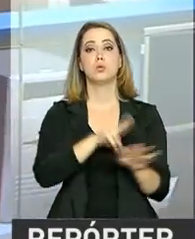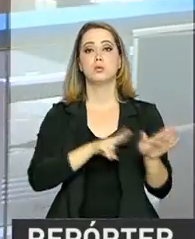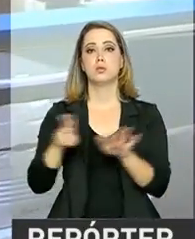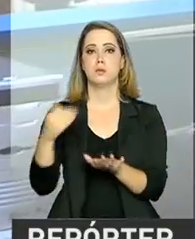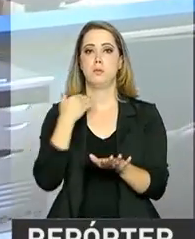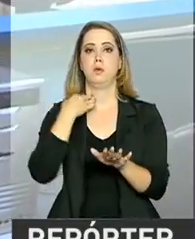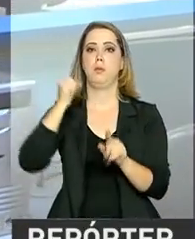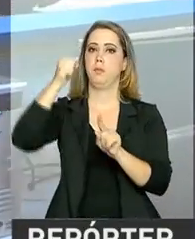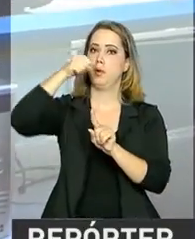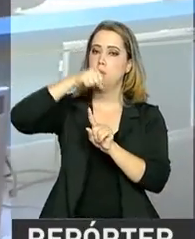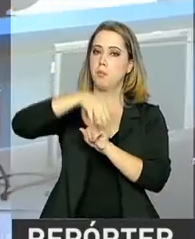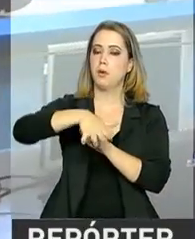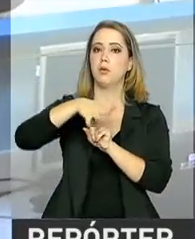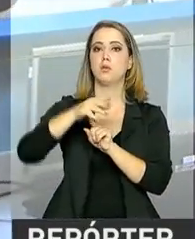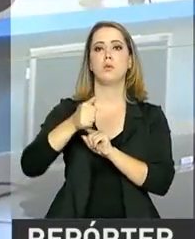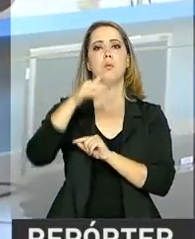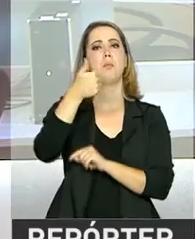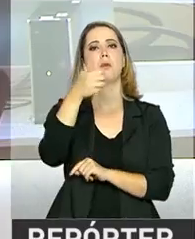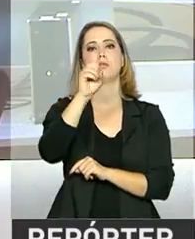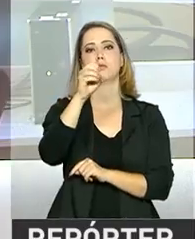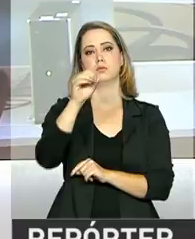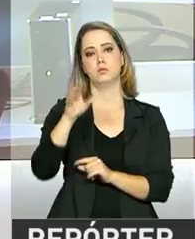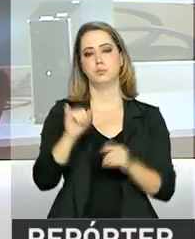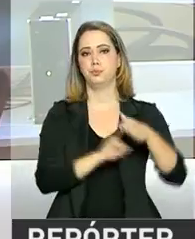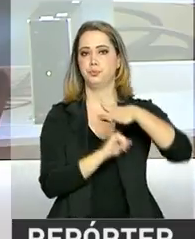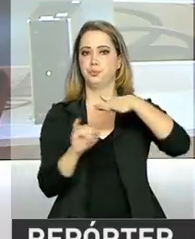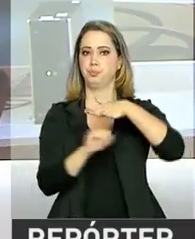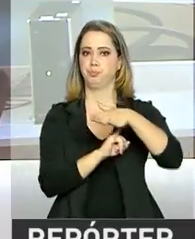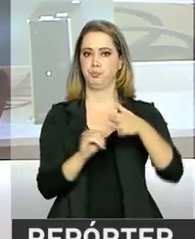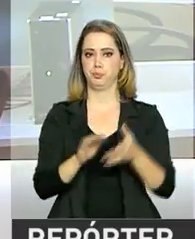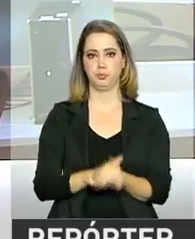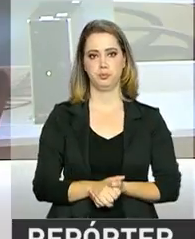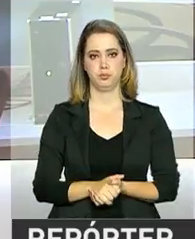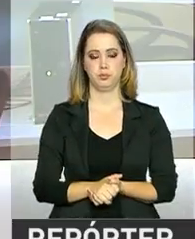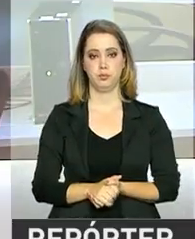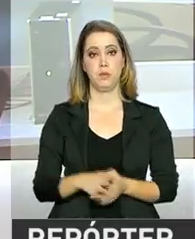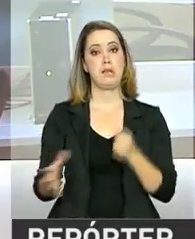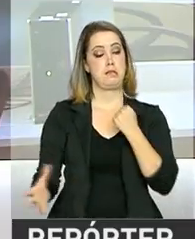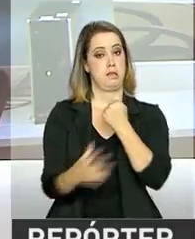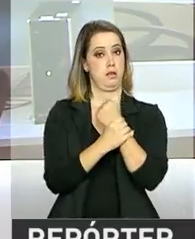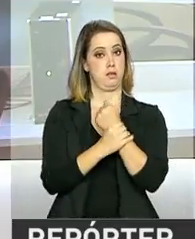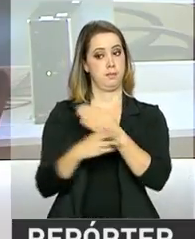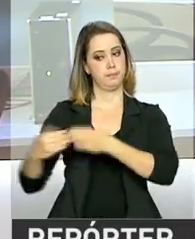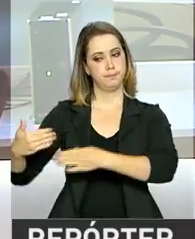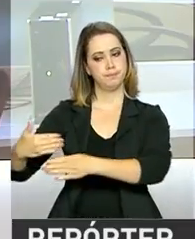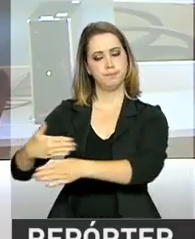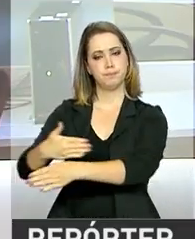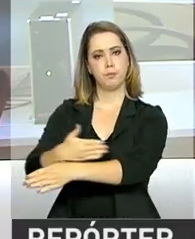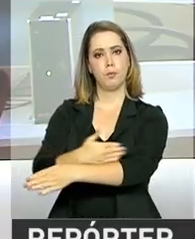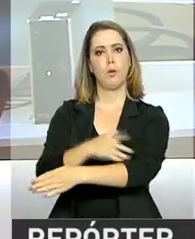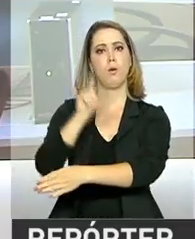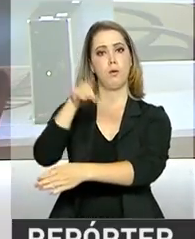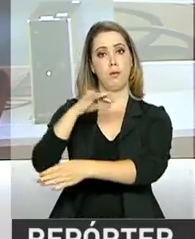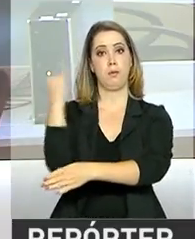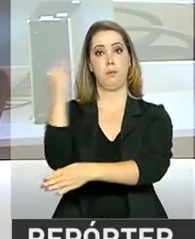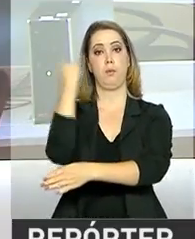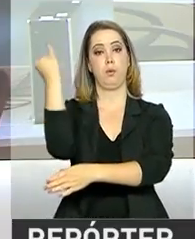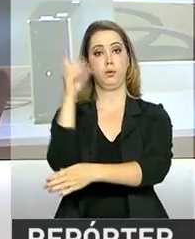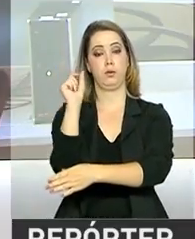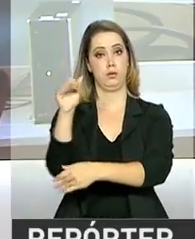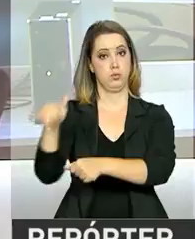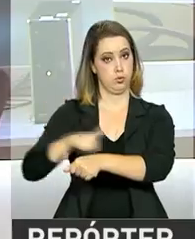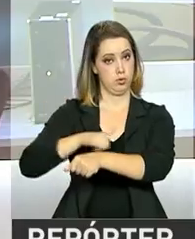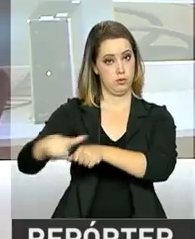de 100 instituições financeiras a seguran nas fronteiras é estratégica para inibir o tráfico de drogas no